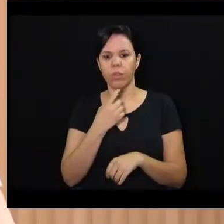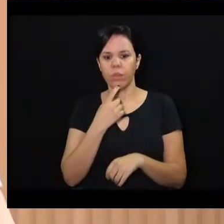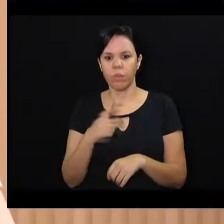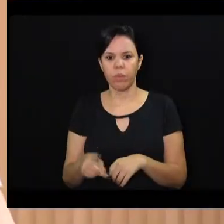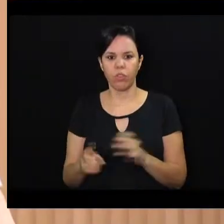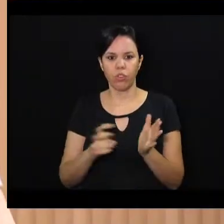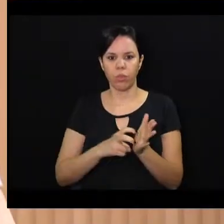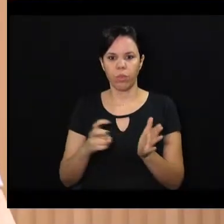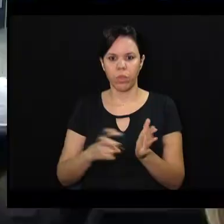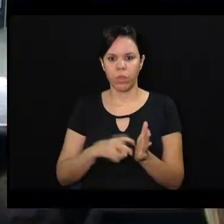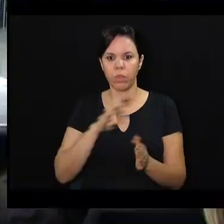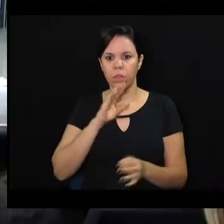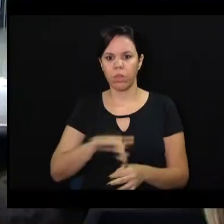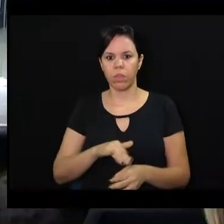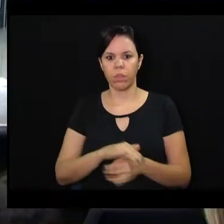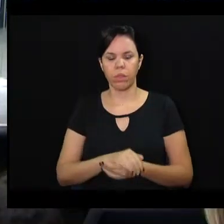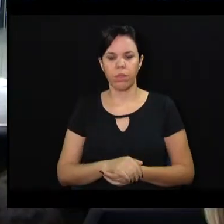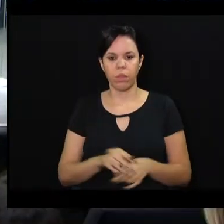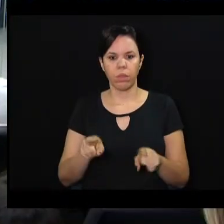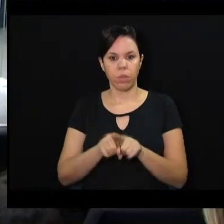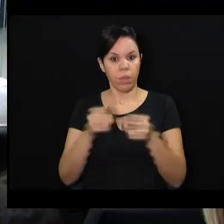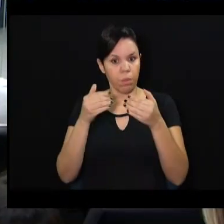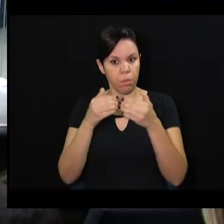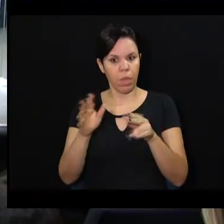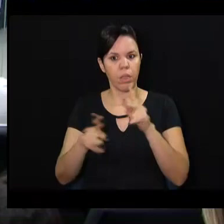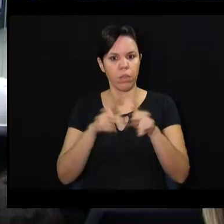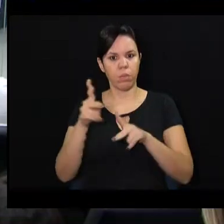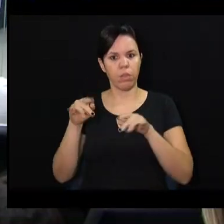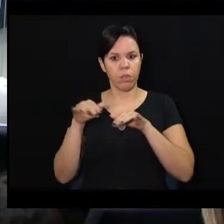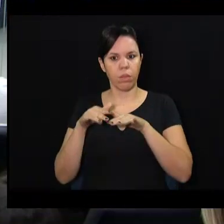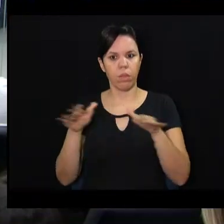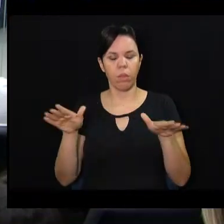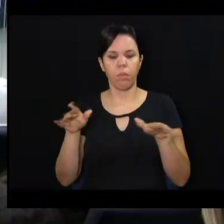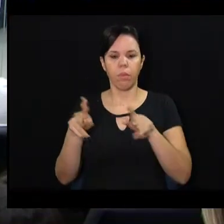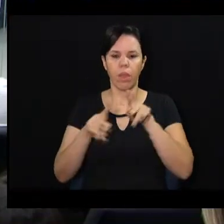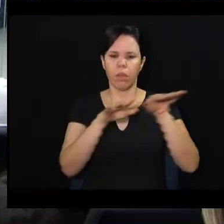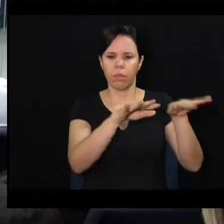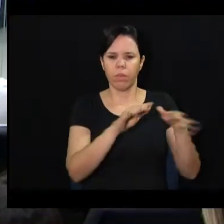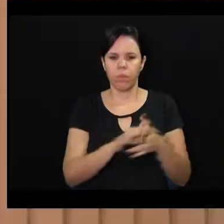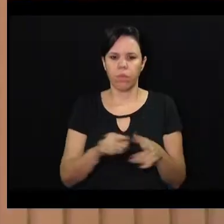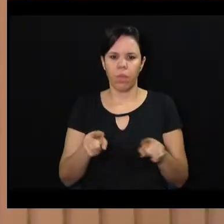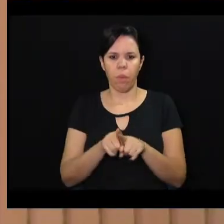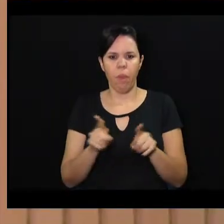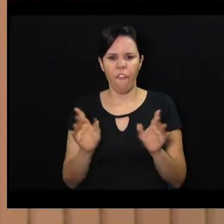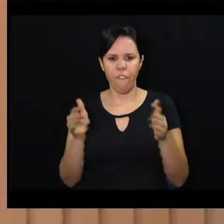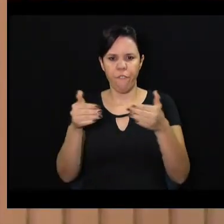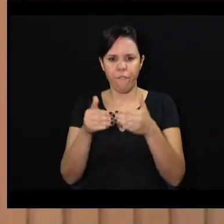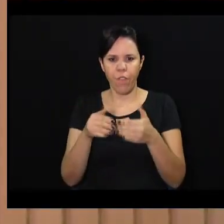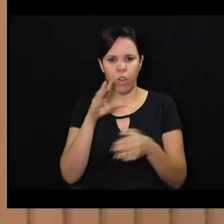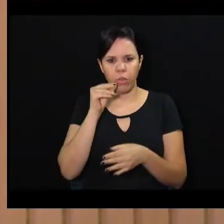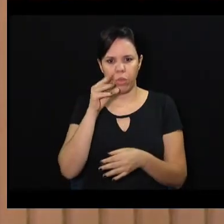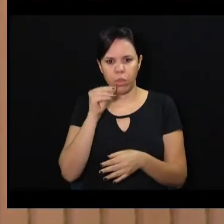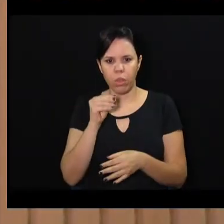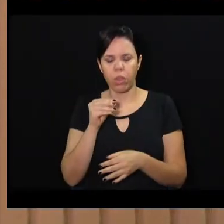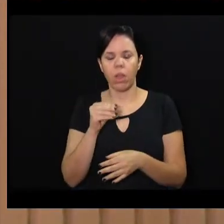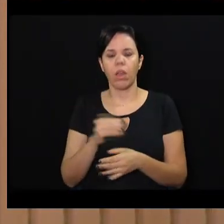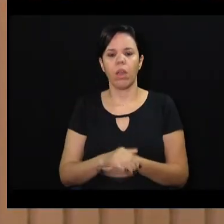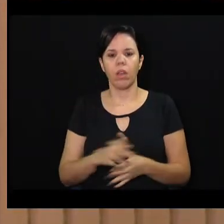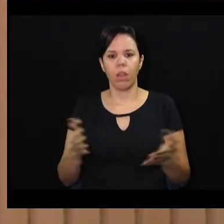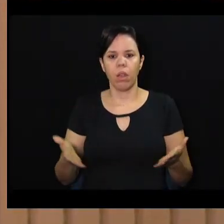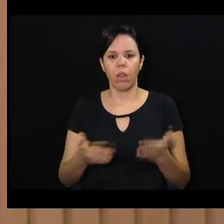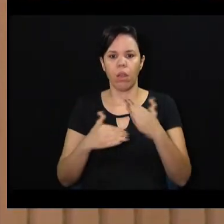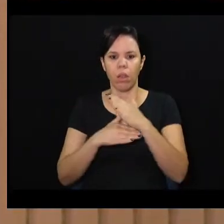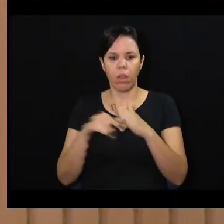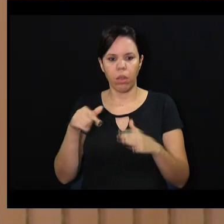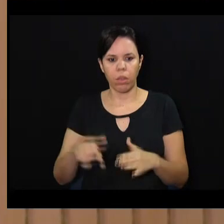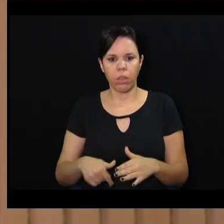da manhã e da tarde e é aberto ao público. Tem como foco os servidores e colaboradores das câmaras